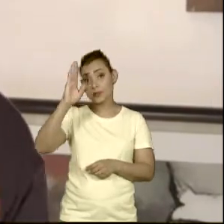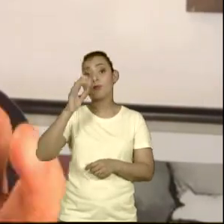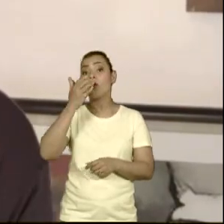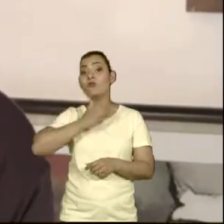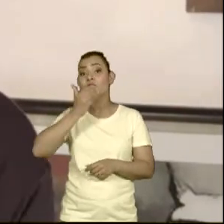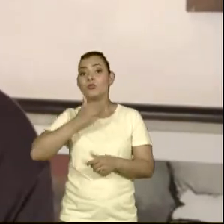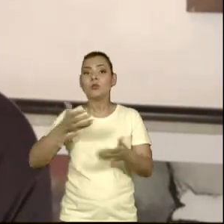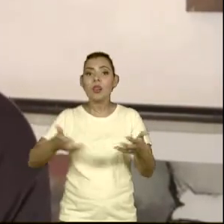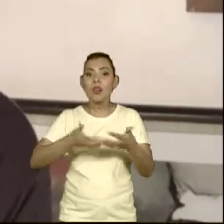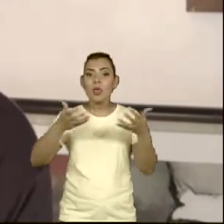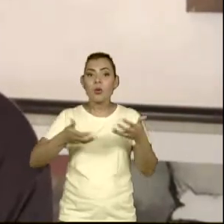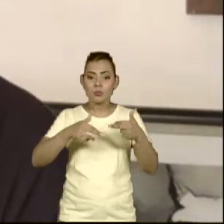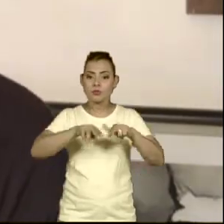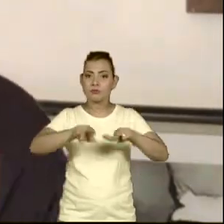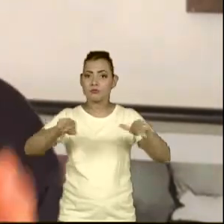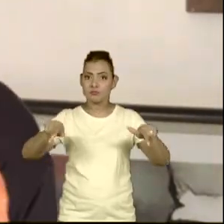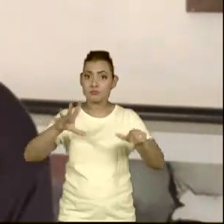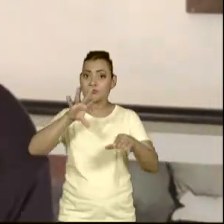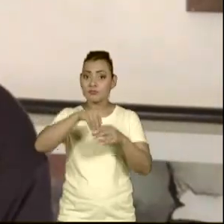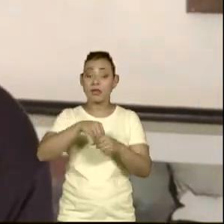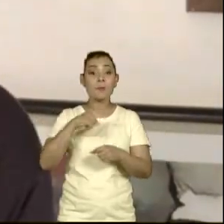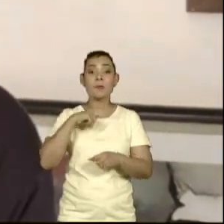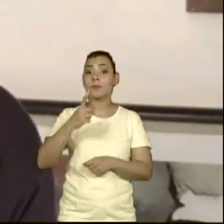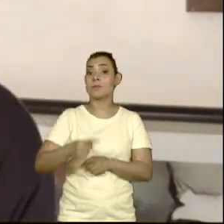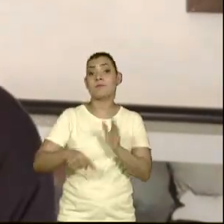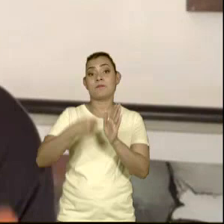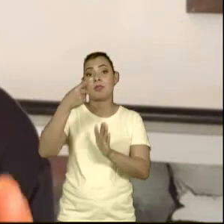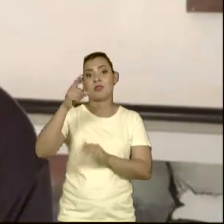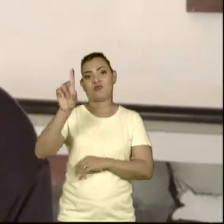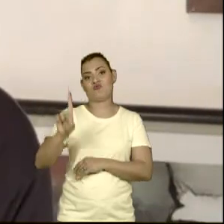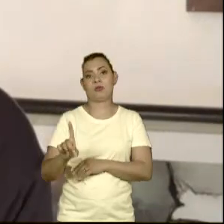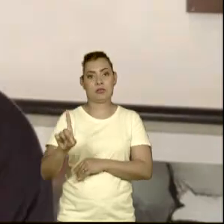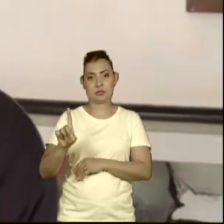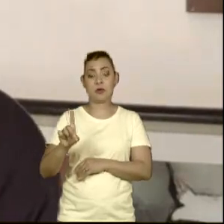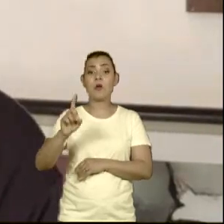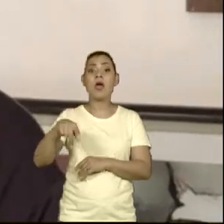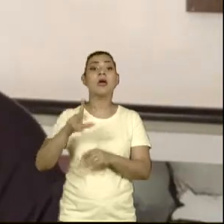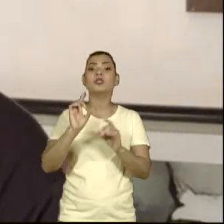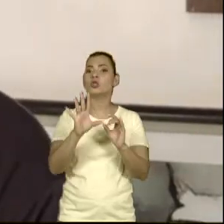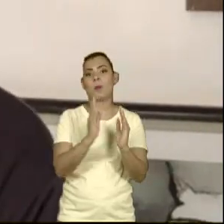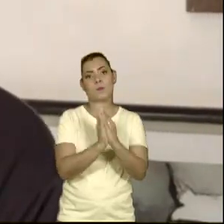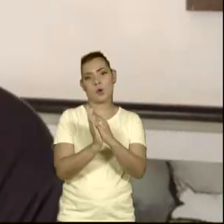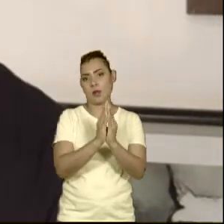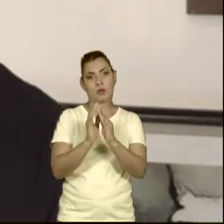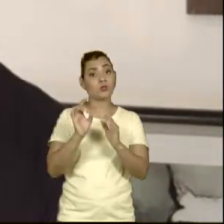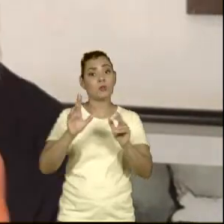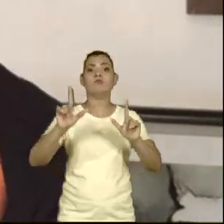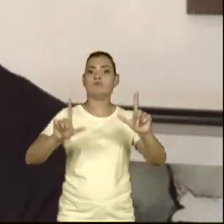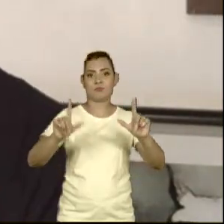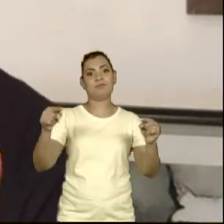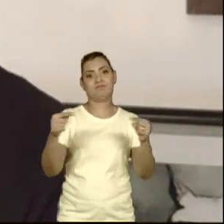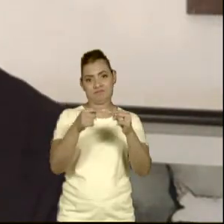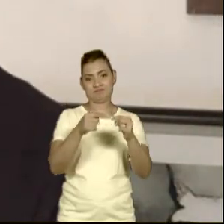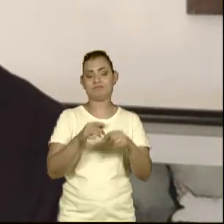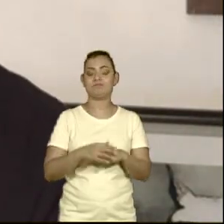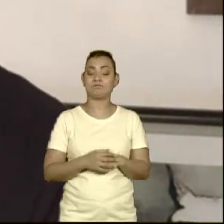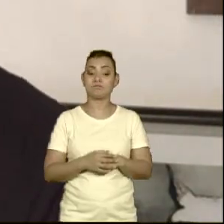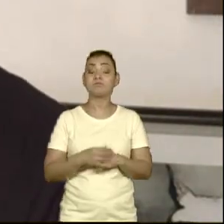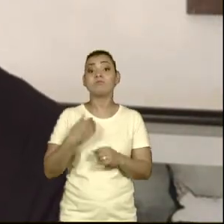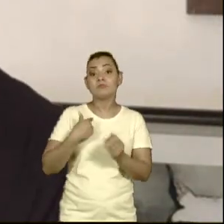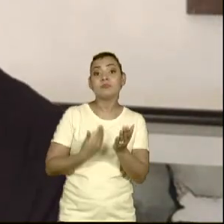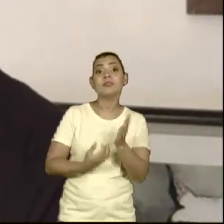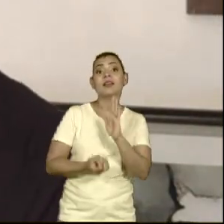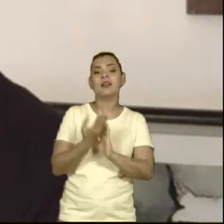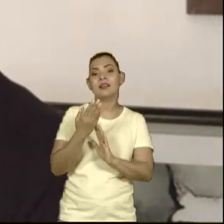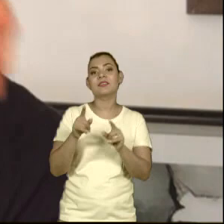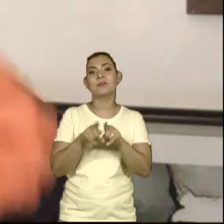de frutas, legumes e verduras. E foi minha primeira direção mesmo, era um programa só com bonecos, para a TV. E aí, a história do